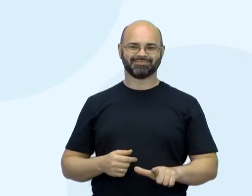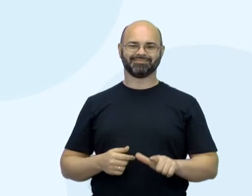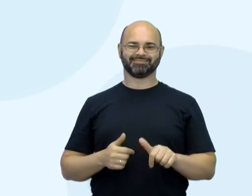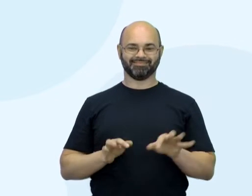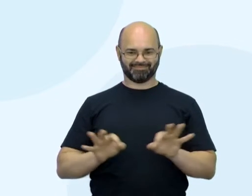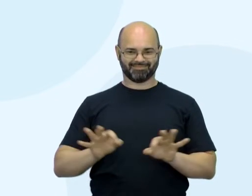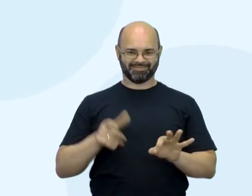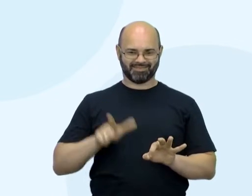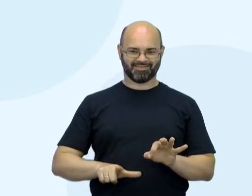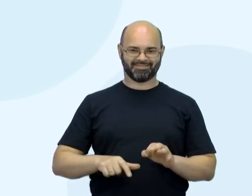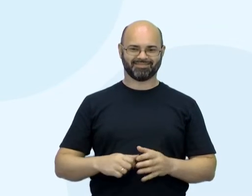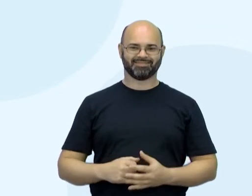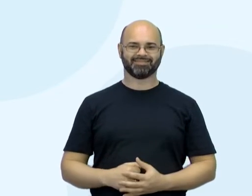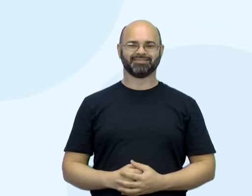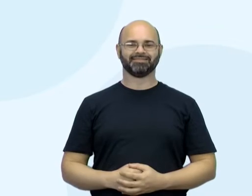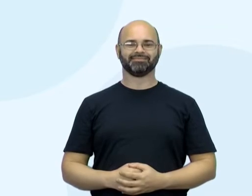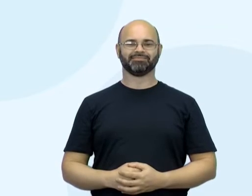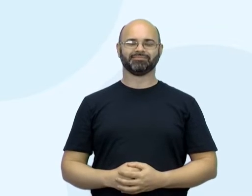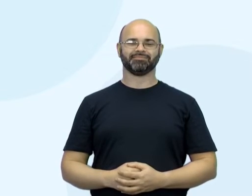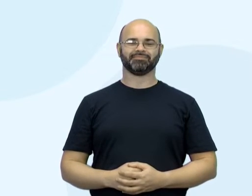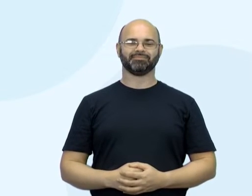vai. Ó,